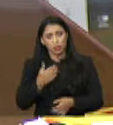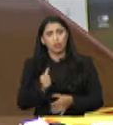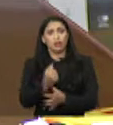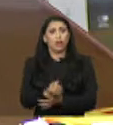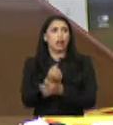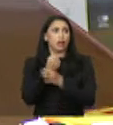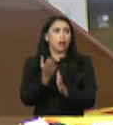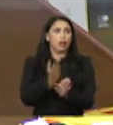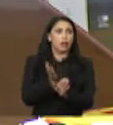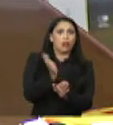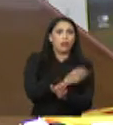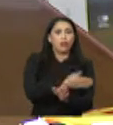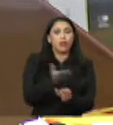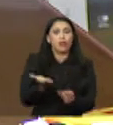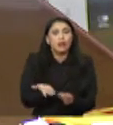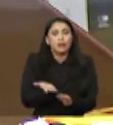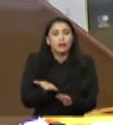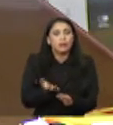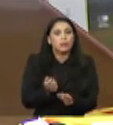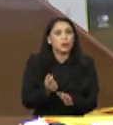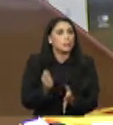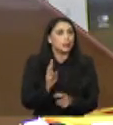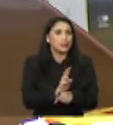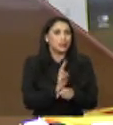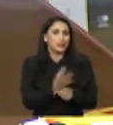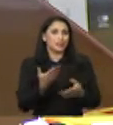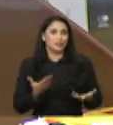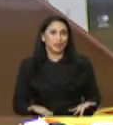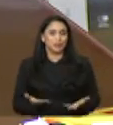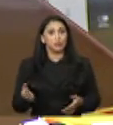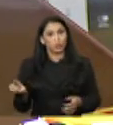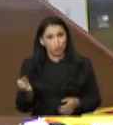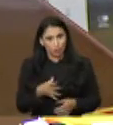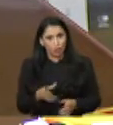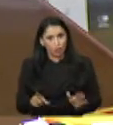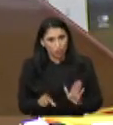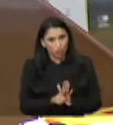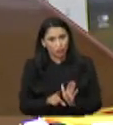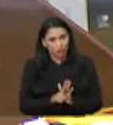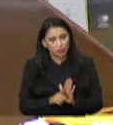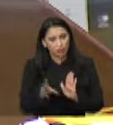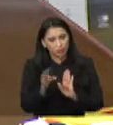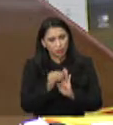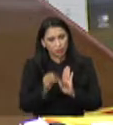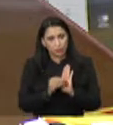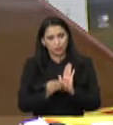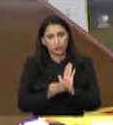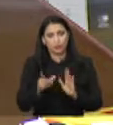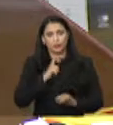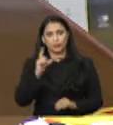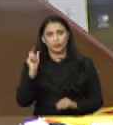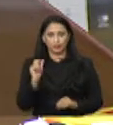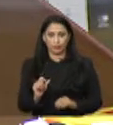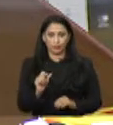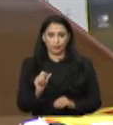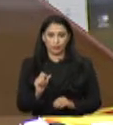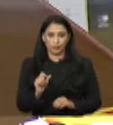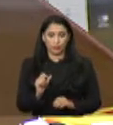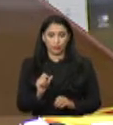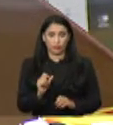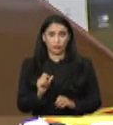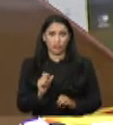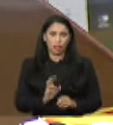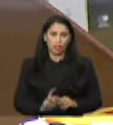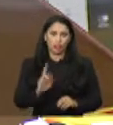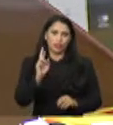garantia daí atratividade da lei a favor de si mesmo a nova lei mais benéfica sem qualquer cláusula expressa que Verde a retroatividade